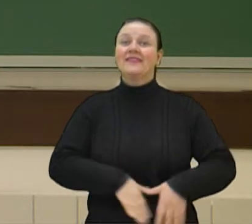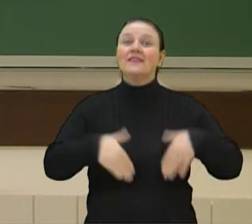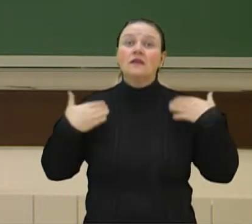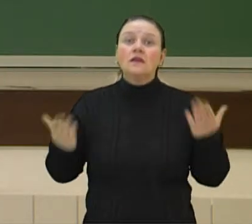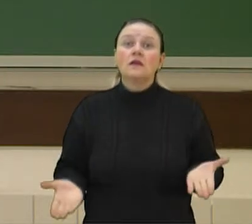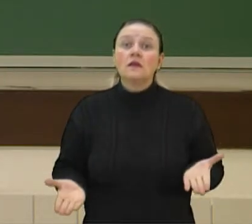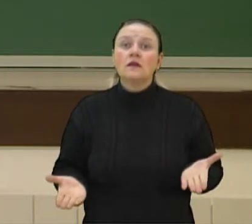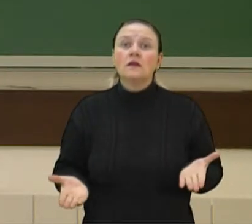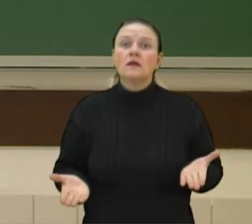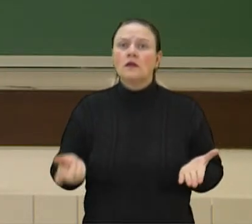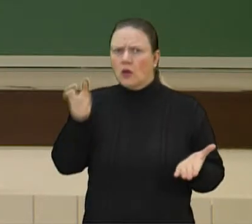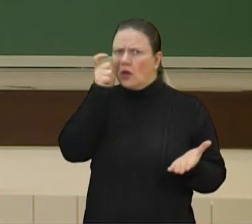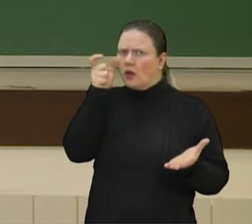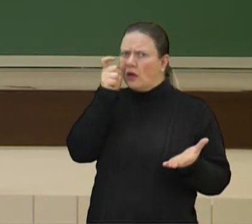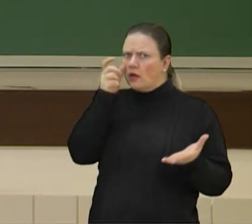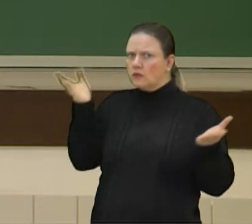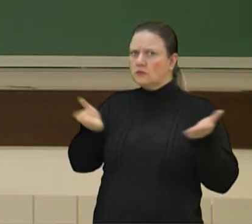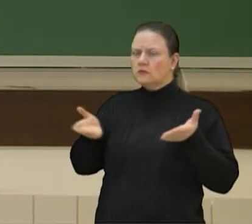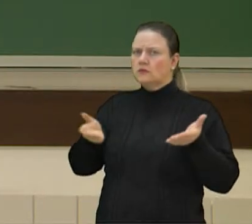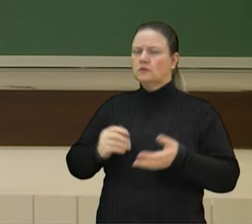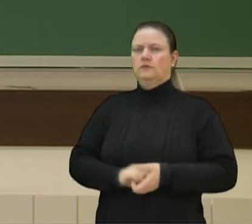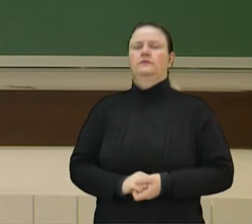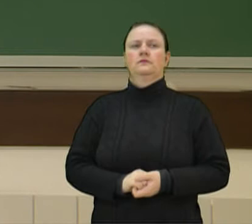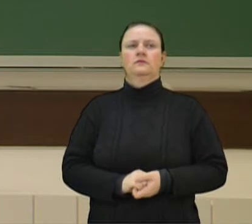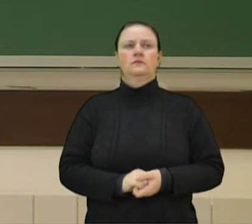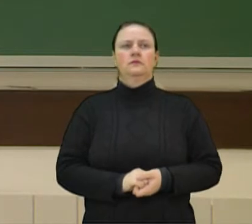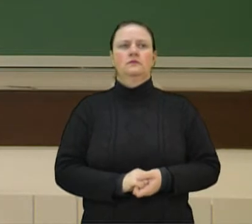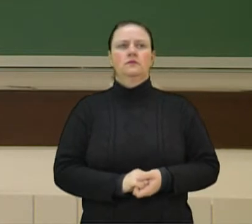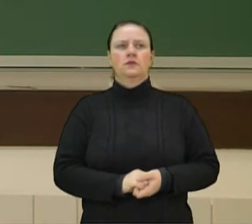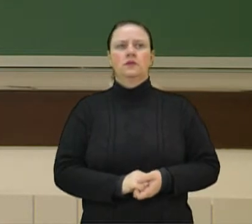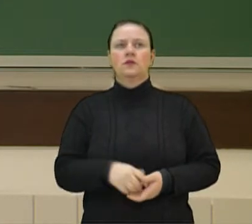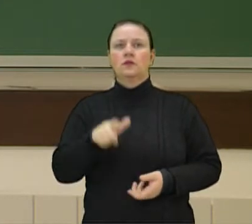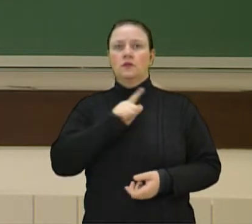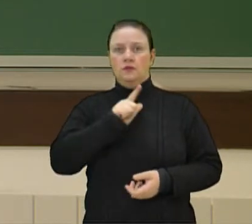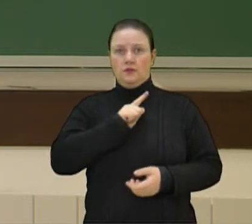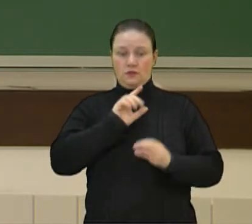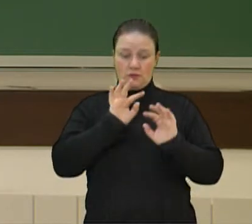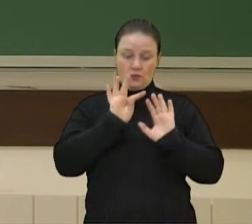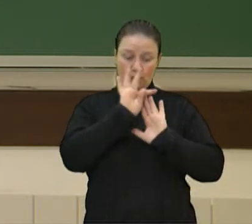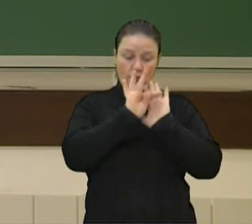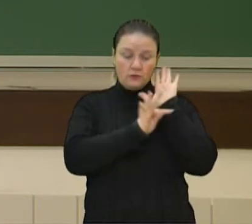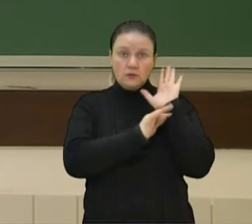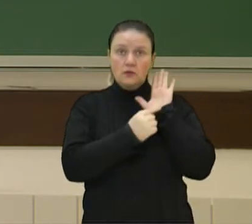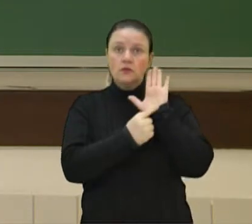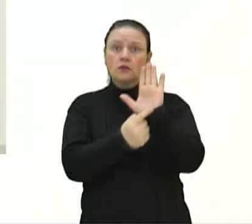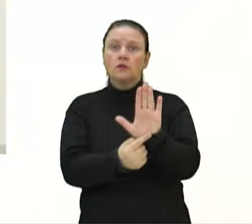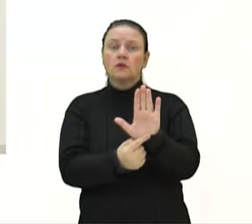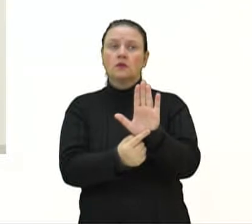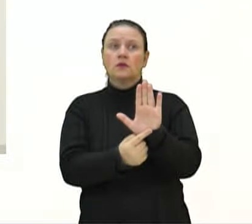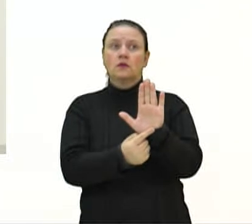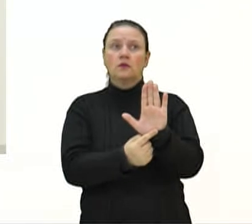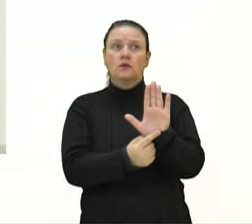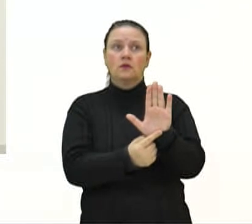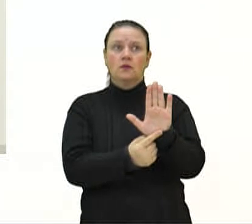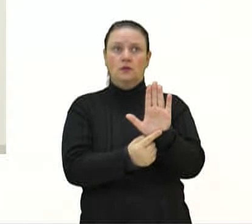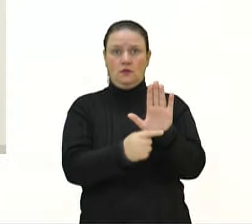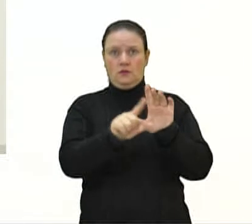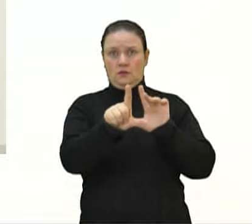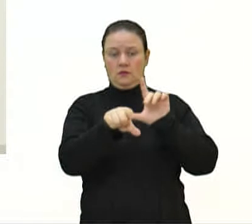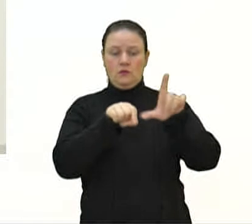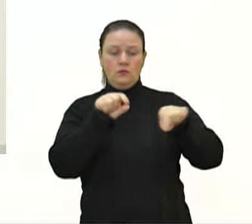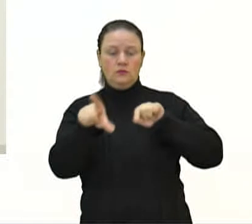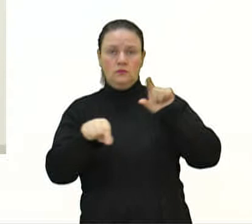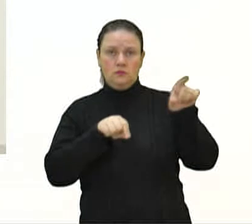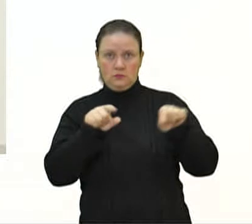E aí, pessoal, vamos dar uma olhadinha? Bom, estava ali, né, no nosso trechinho que ela escolheu por las